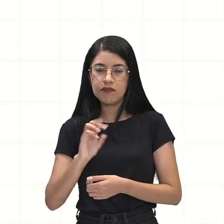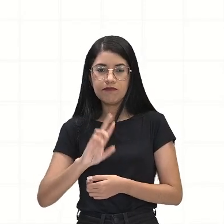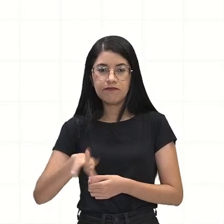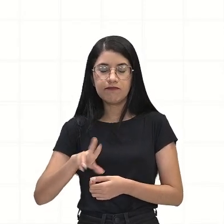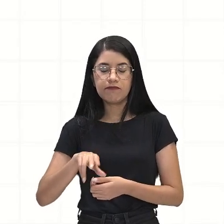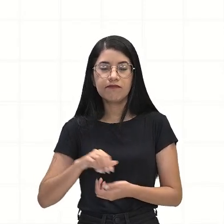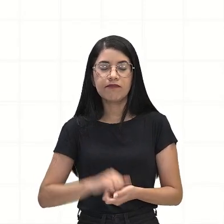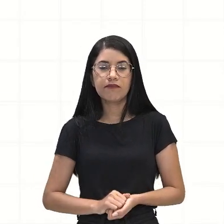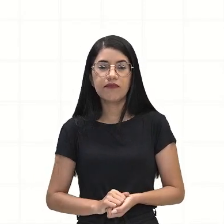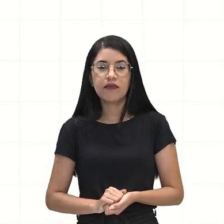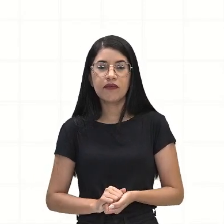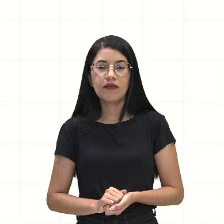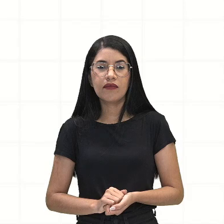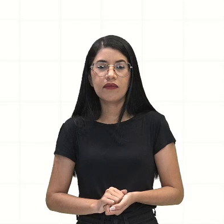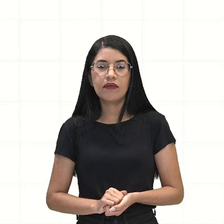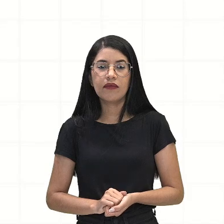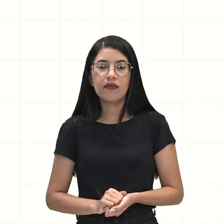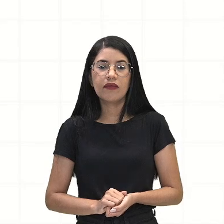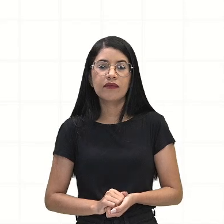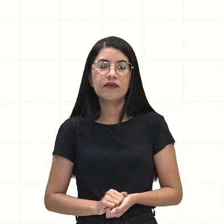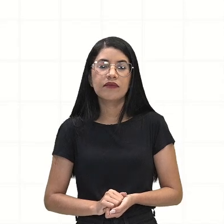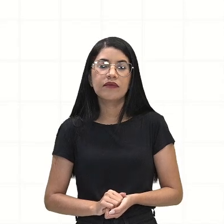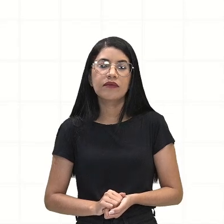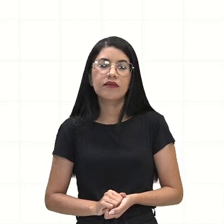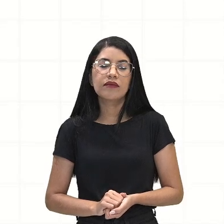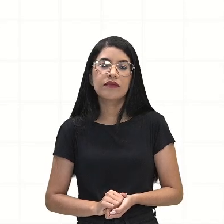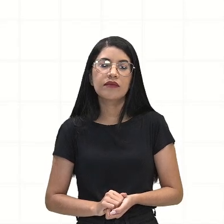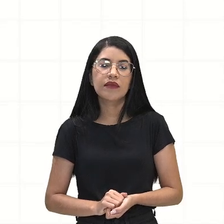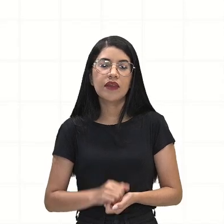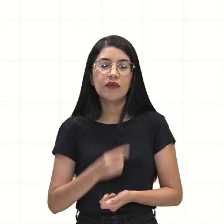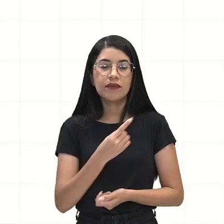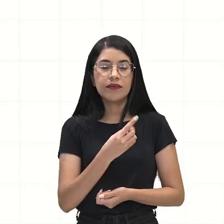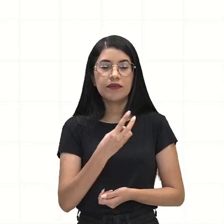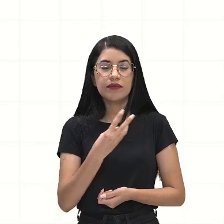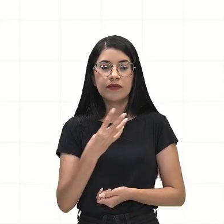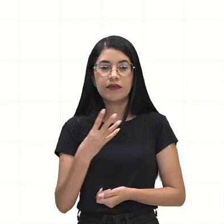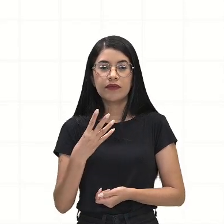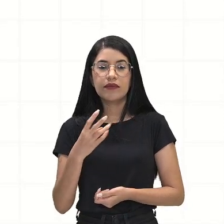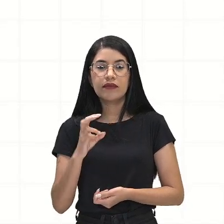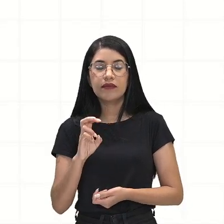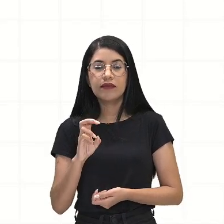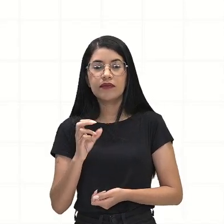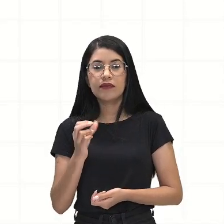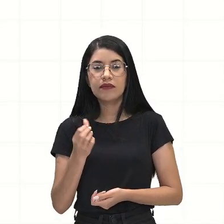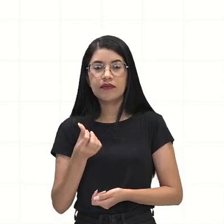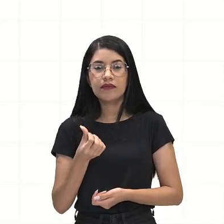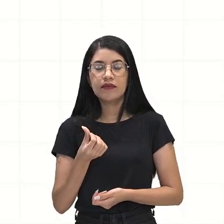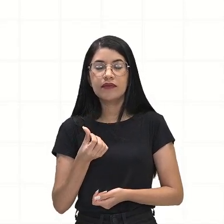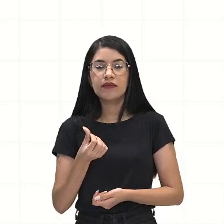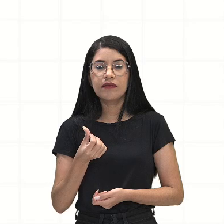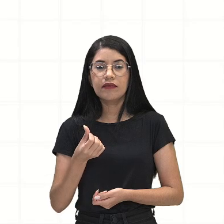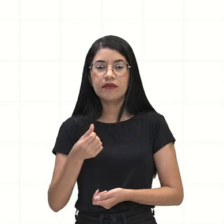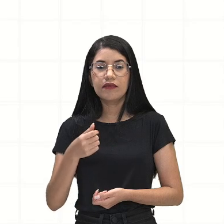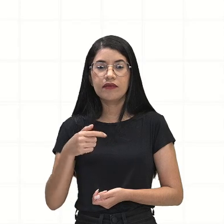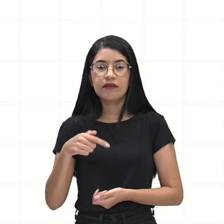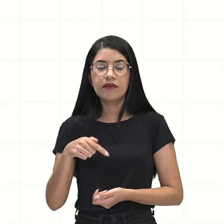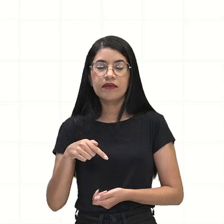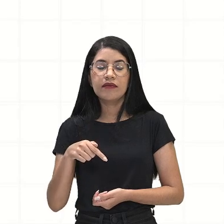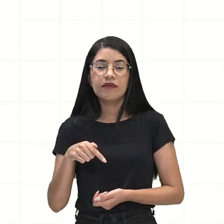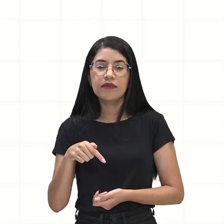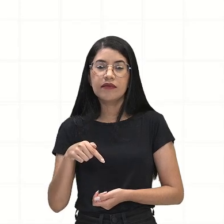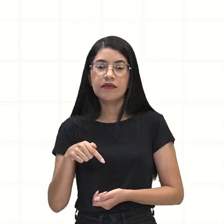ser, vamos listar aqui, ó, 1, 2, 3, 4, 5,